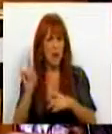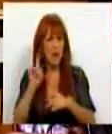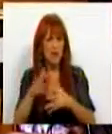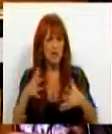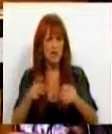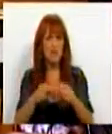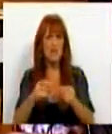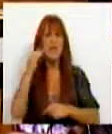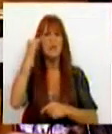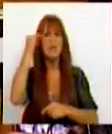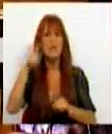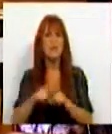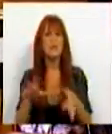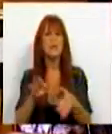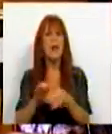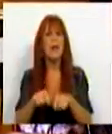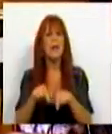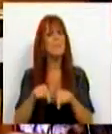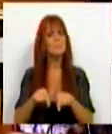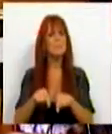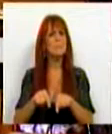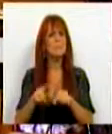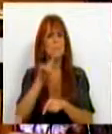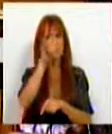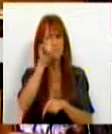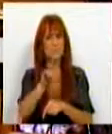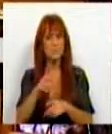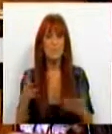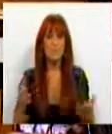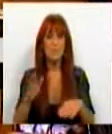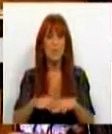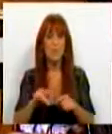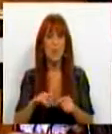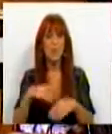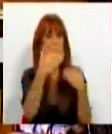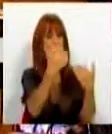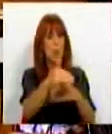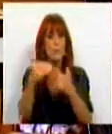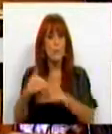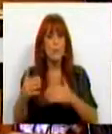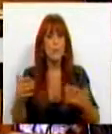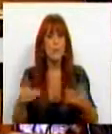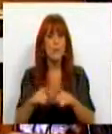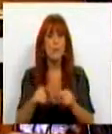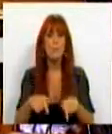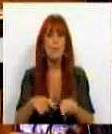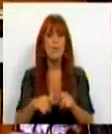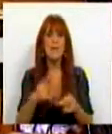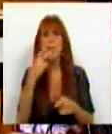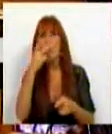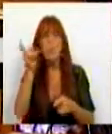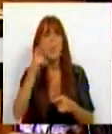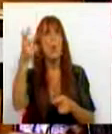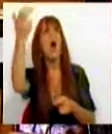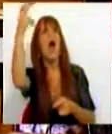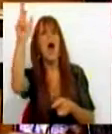em matéria de especialidade no que diz respeito a esta questão. Quanto às restrições para que não se fume ao